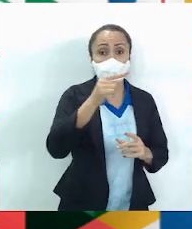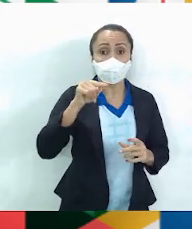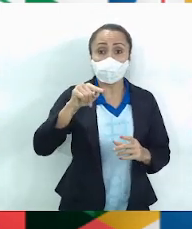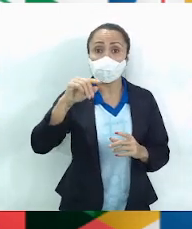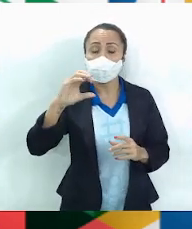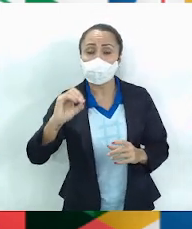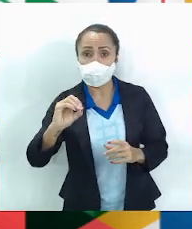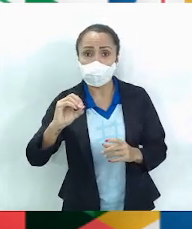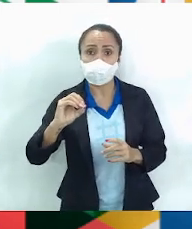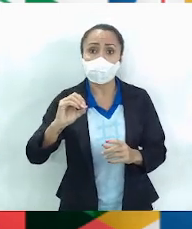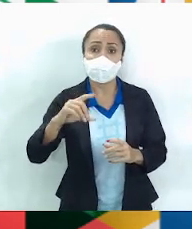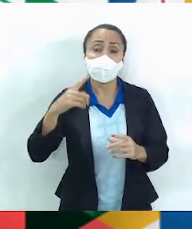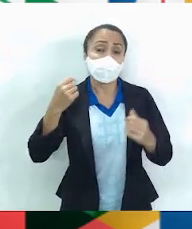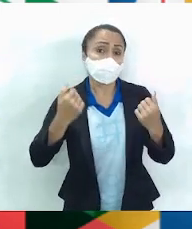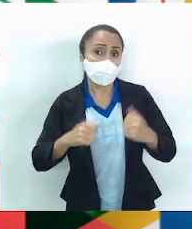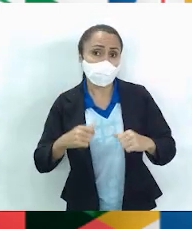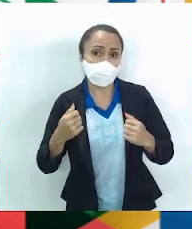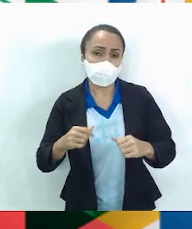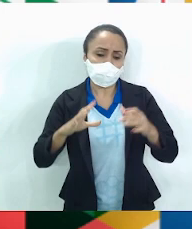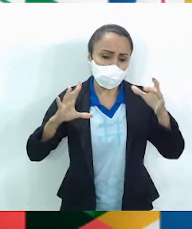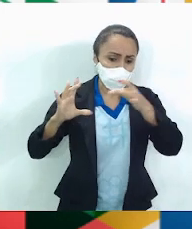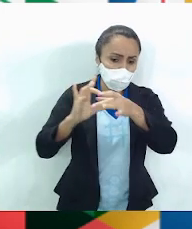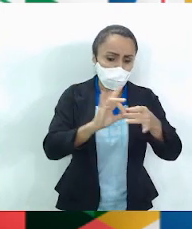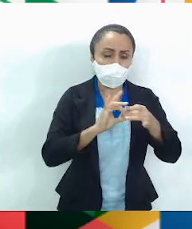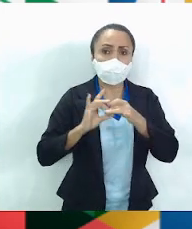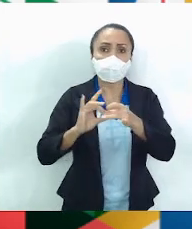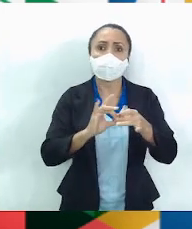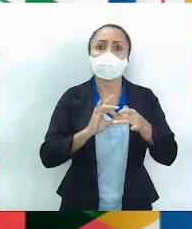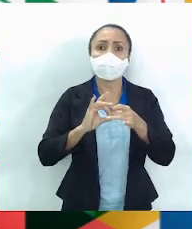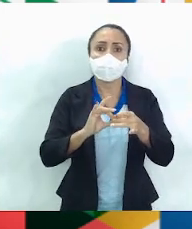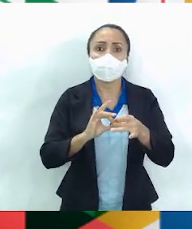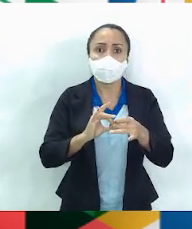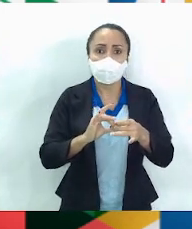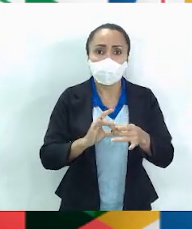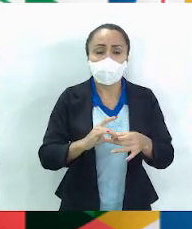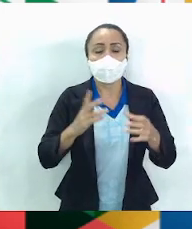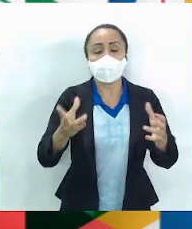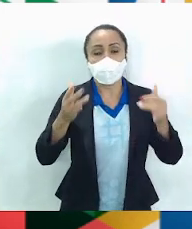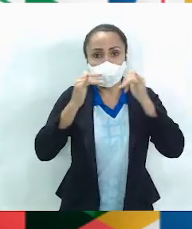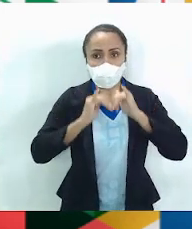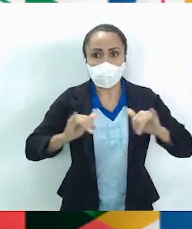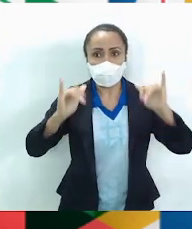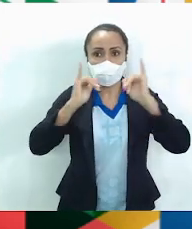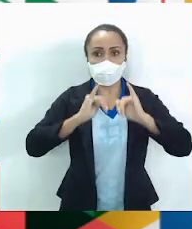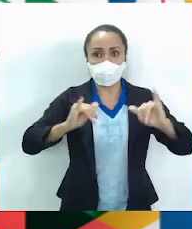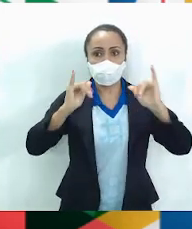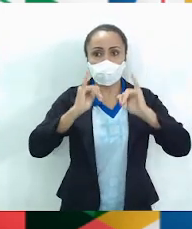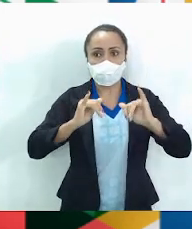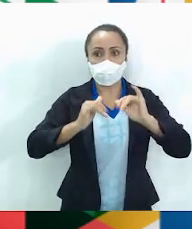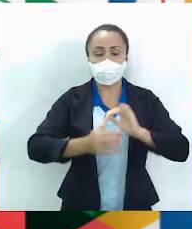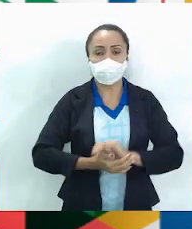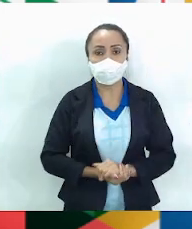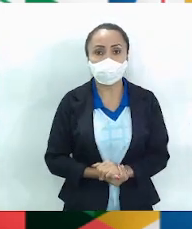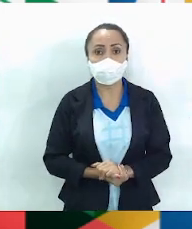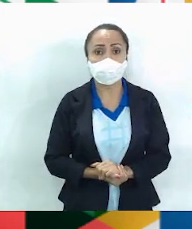4.0, que ela necessita de uma conectividade, de uma rede de informações,